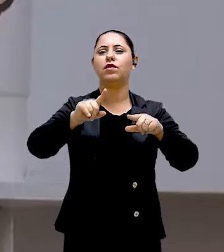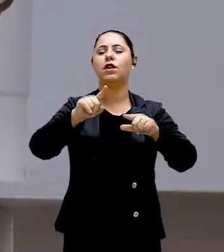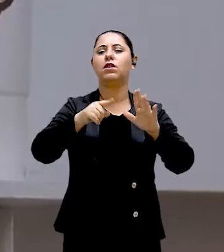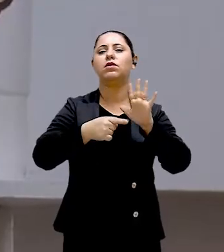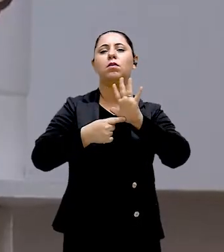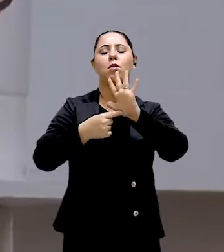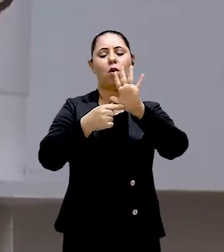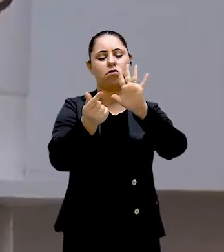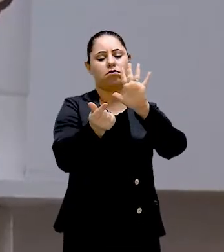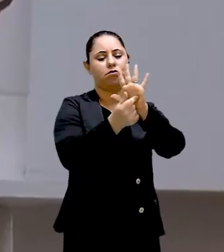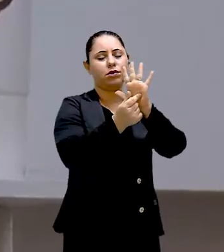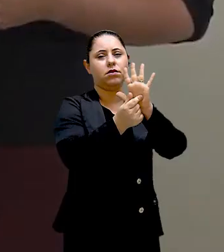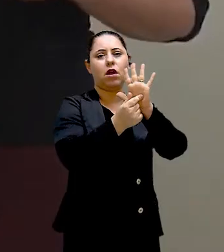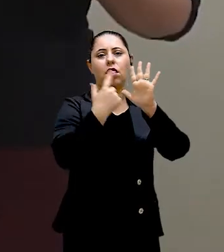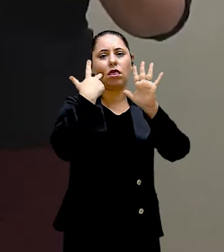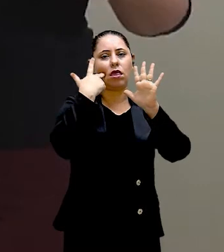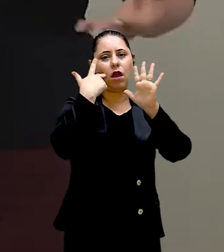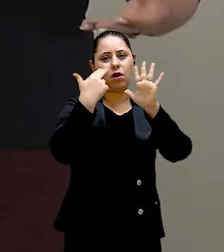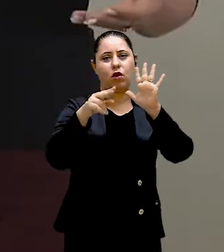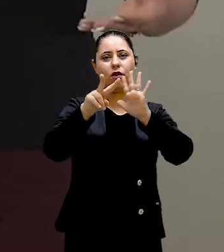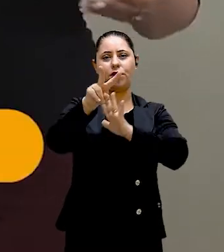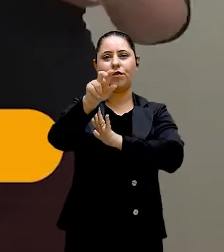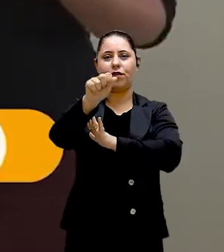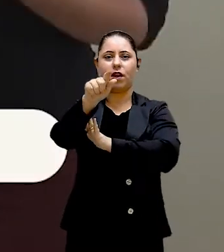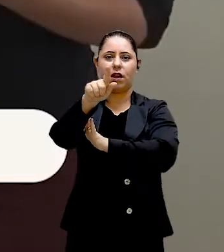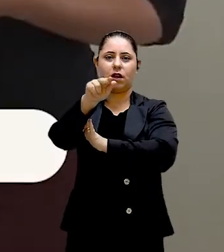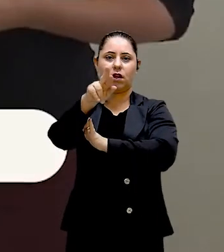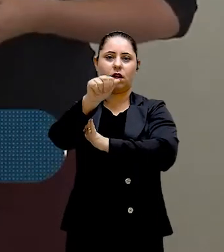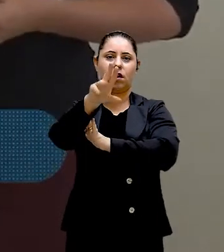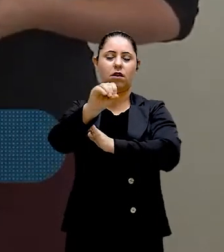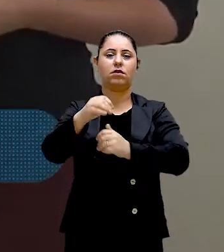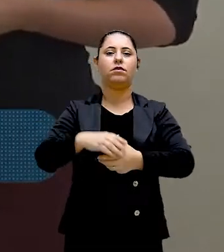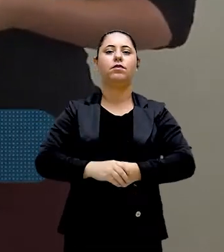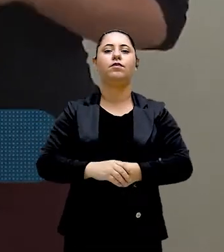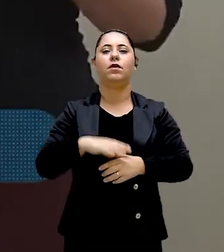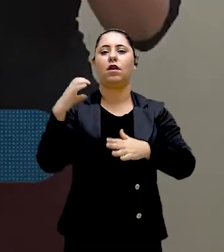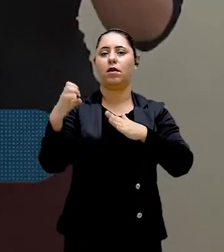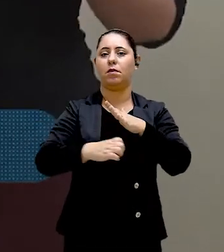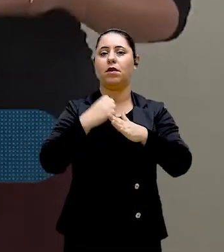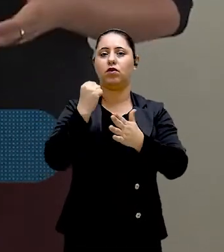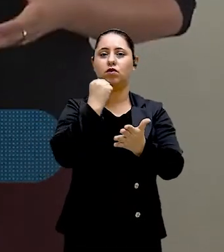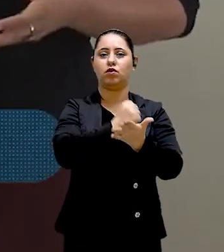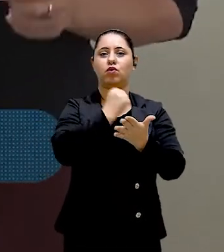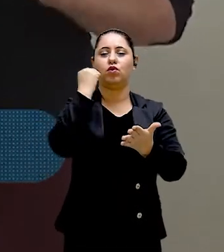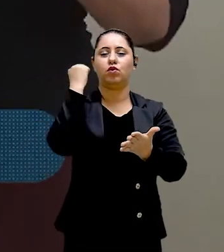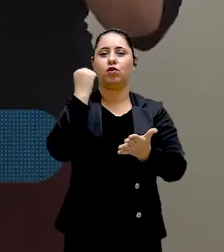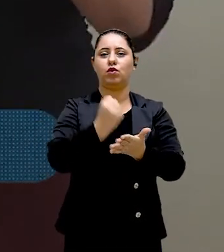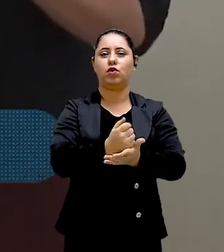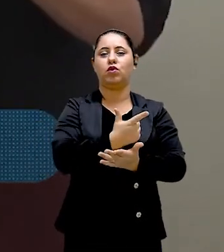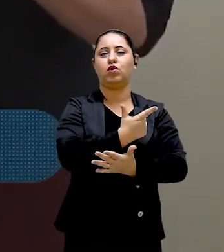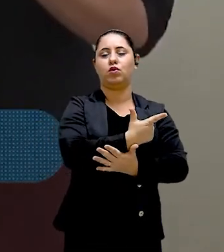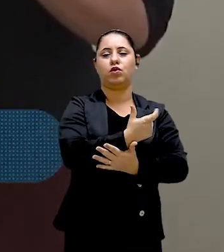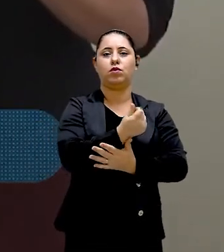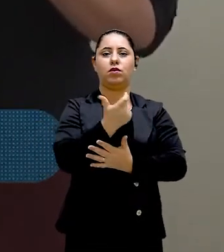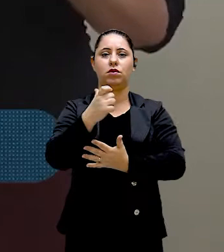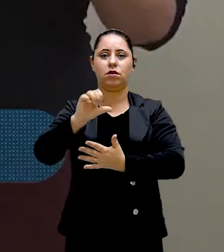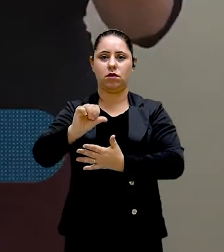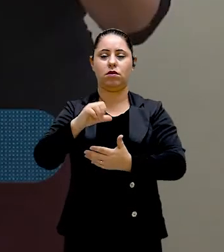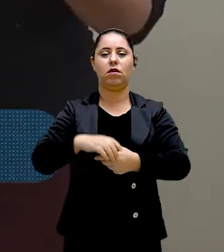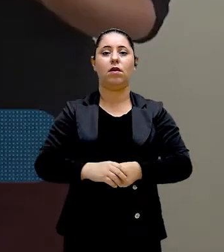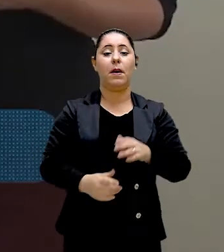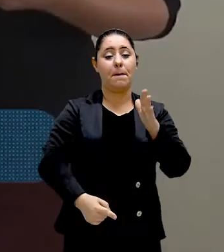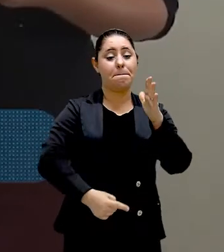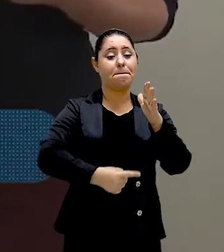é natural e vegano. A empresa só conseguiu a certificação em janeiro de 2019. É a primeira indústria